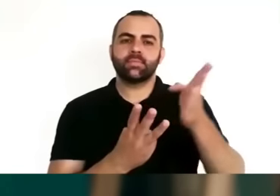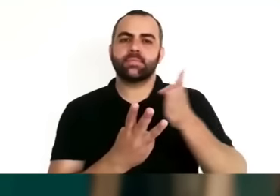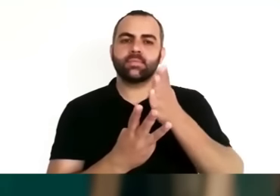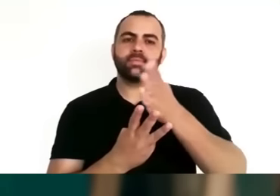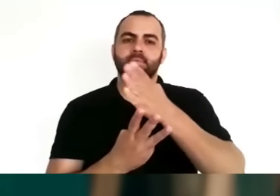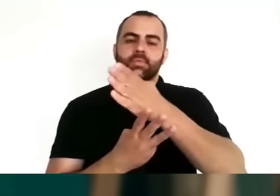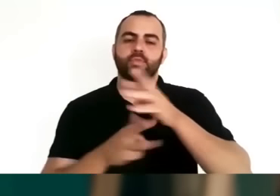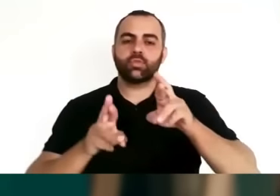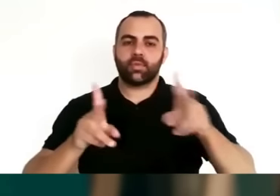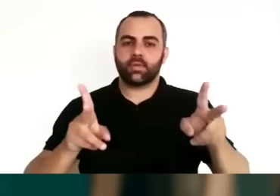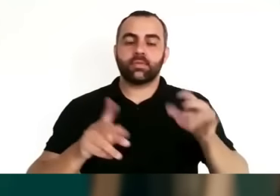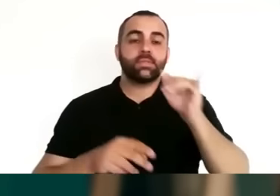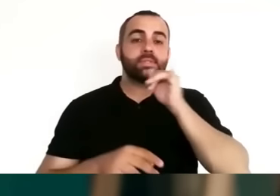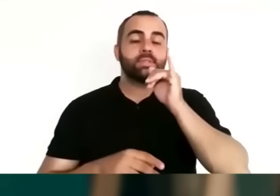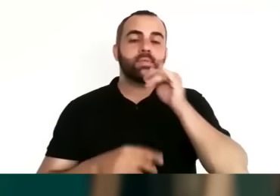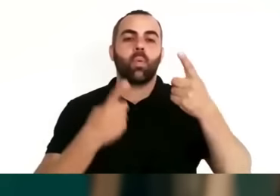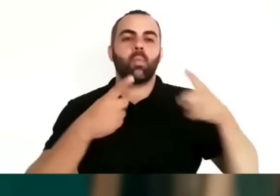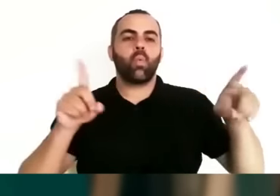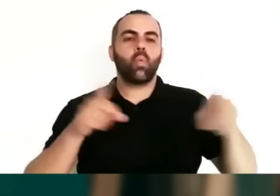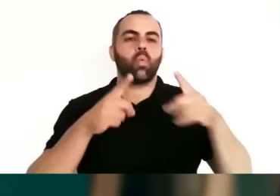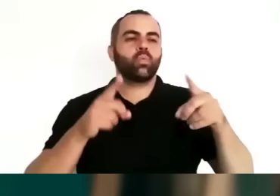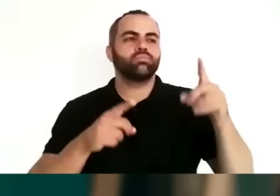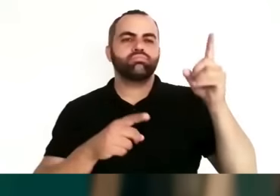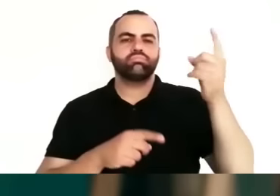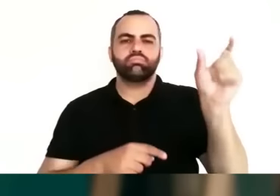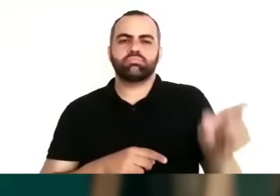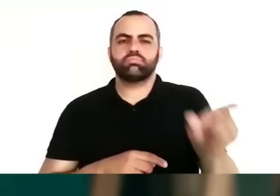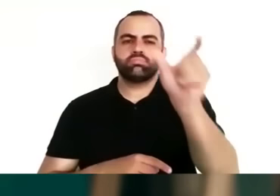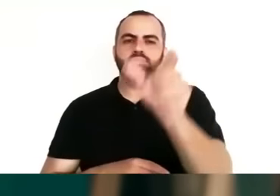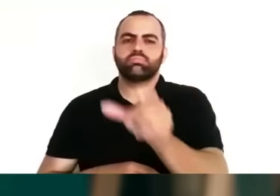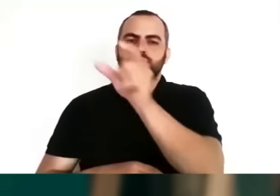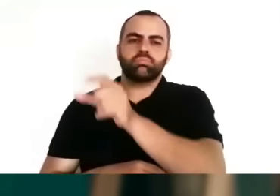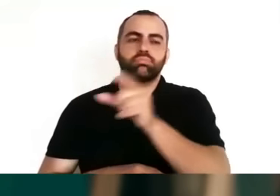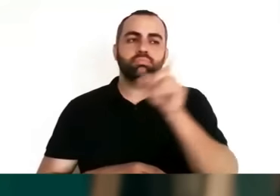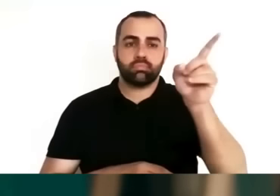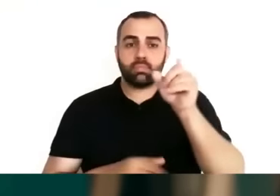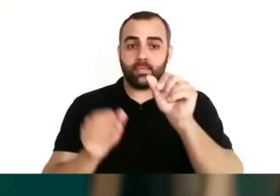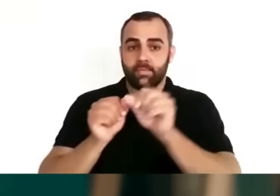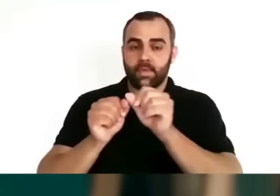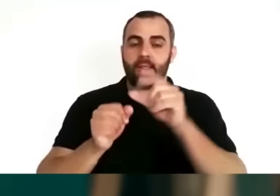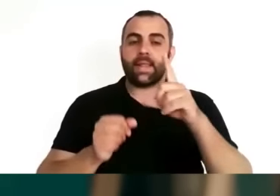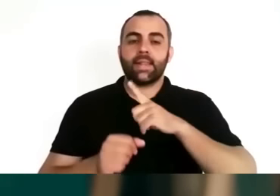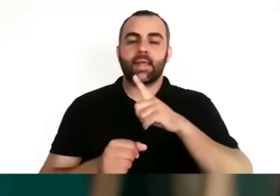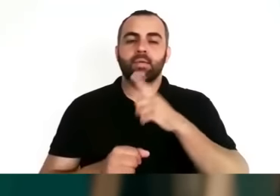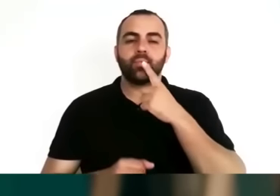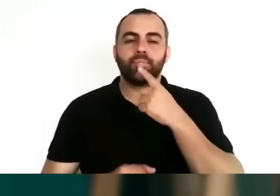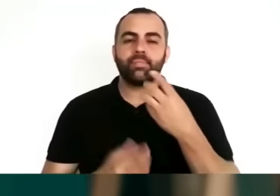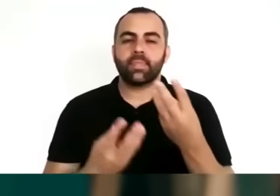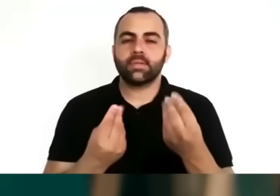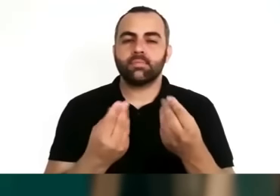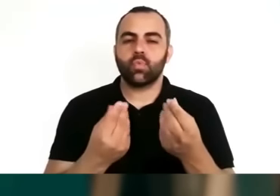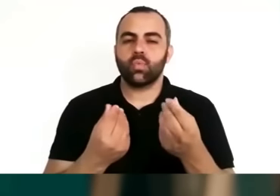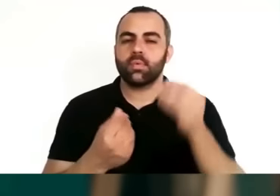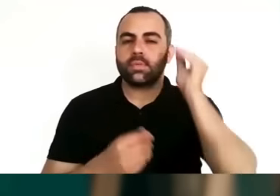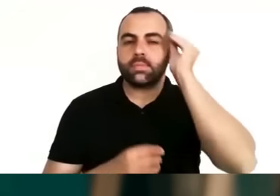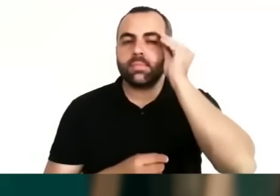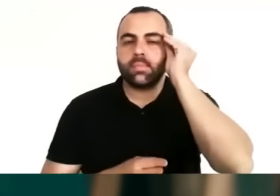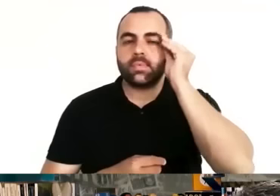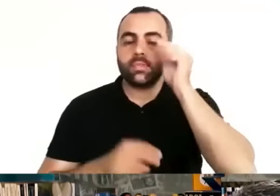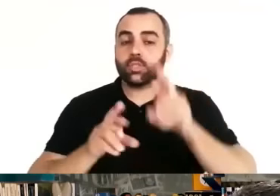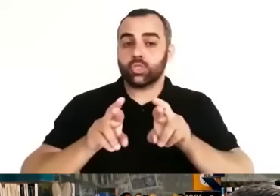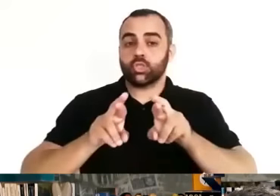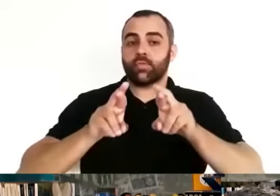se seguir, e esses 3 músicos seguirem dessa maneira, você vai ter sabores, sim, diferentes ali,